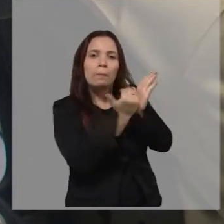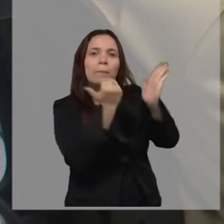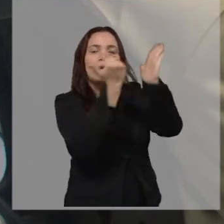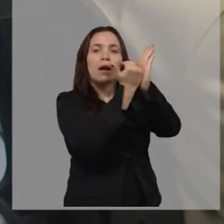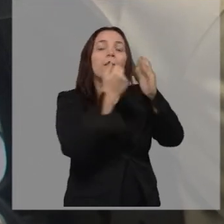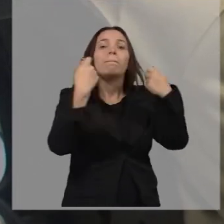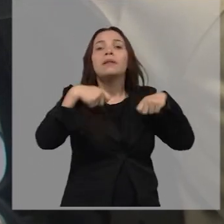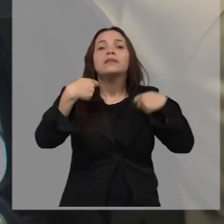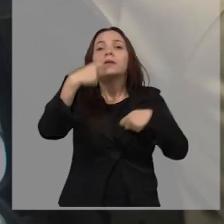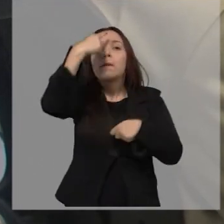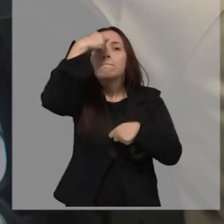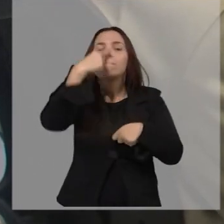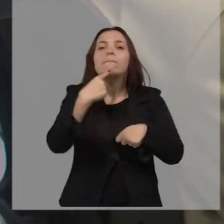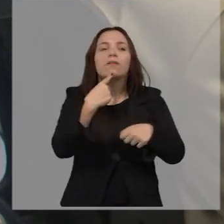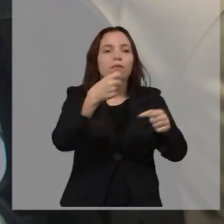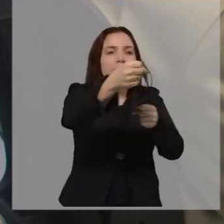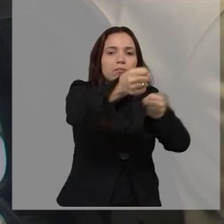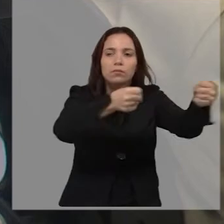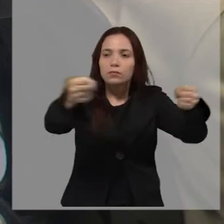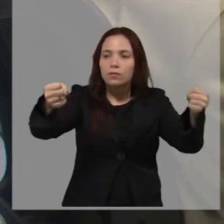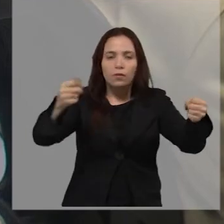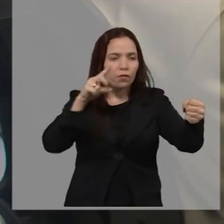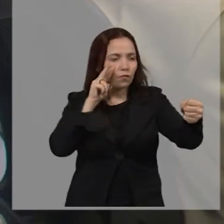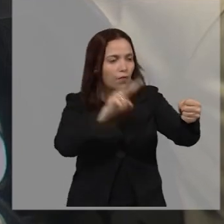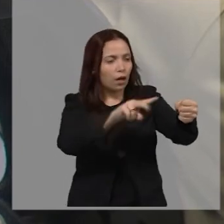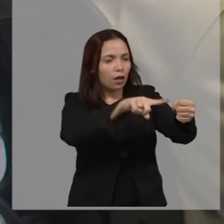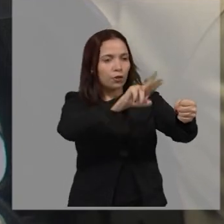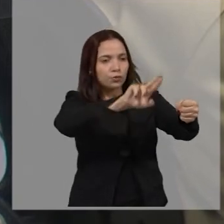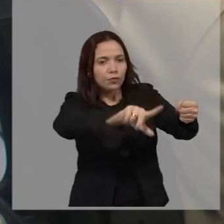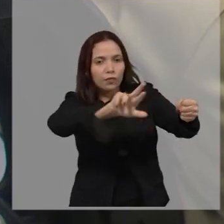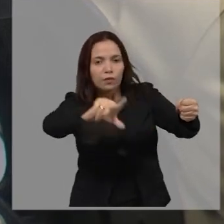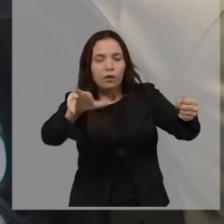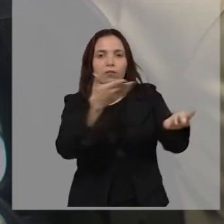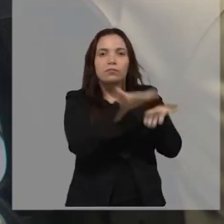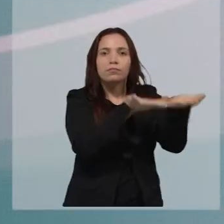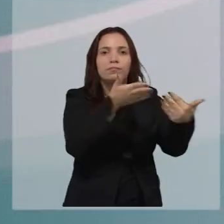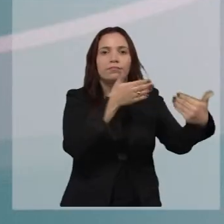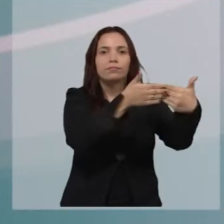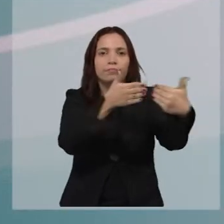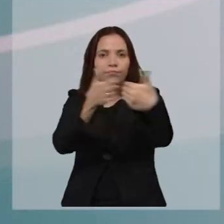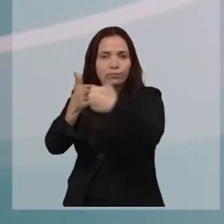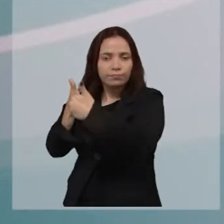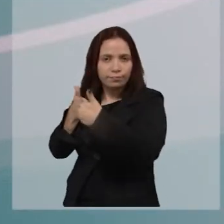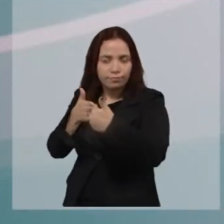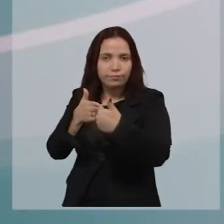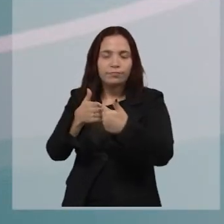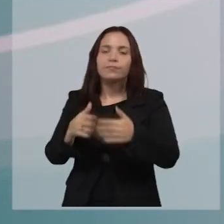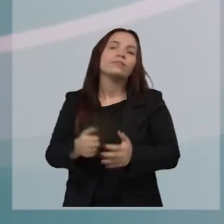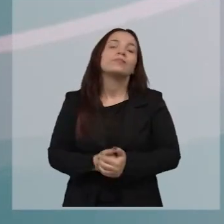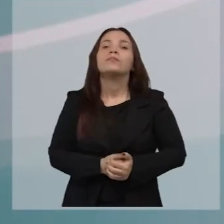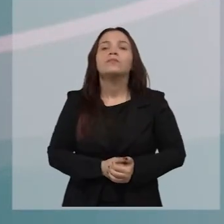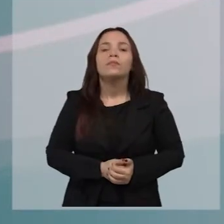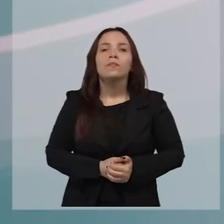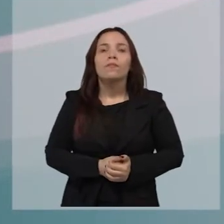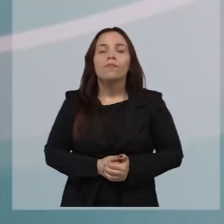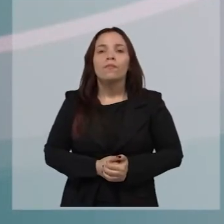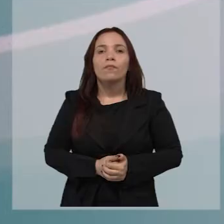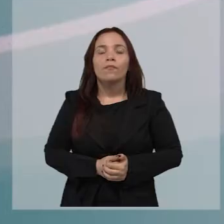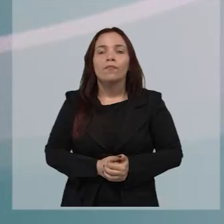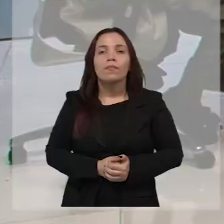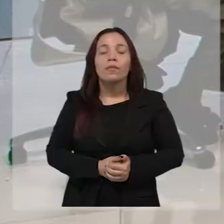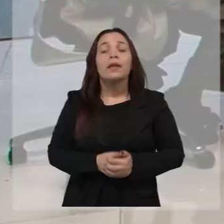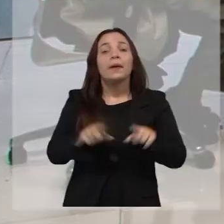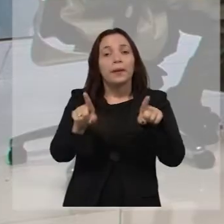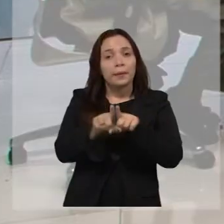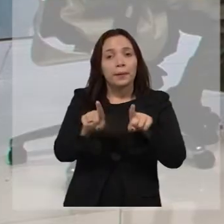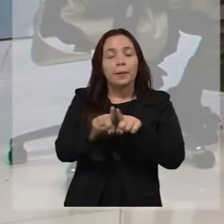saber quem são essas pessoas para poder trabalhar com elas. Os internos, né? Como vocês chamam lá, os